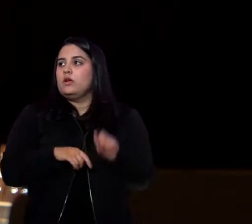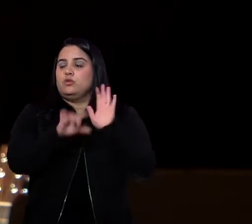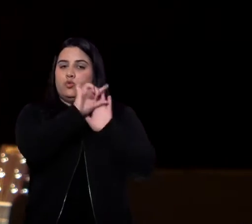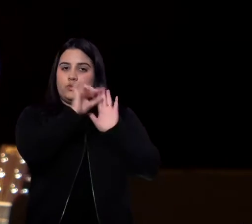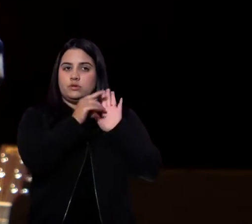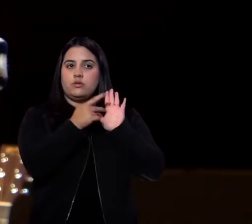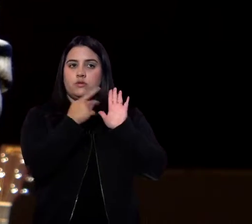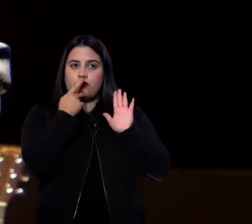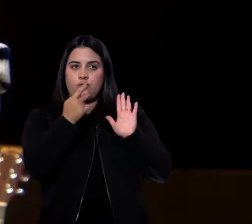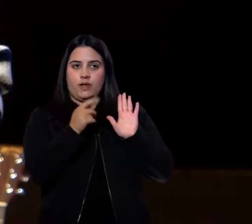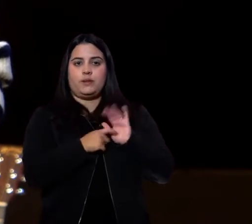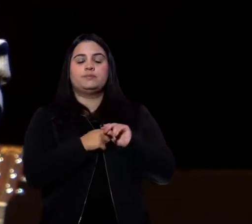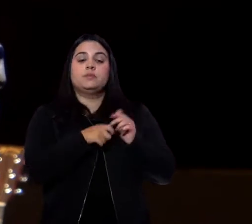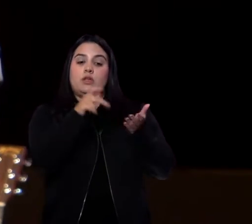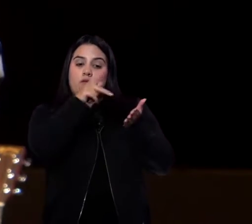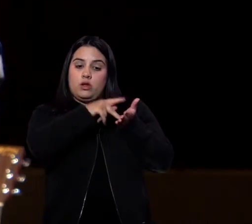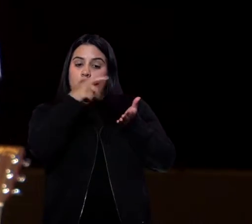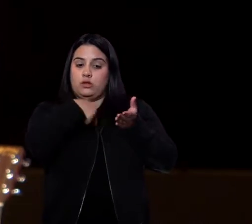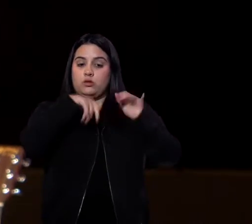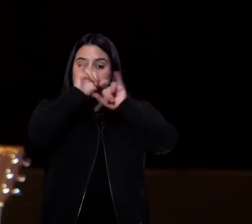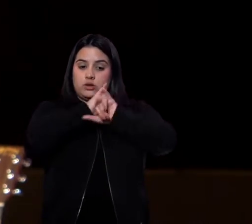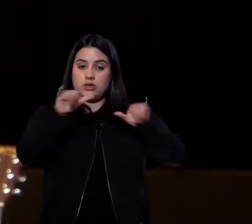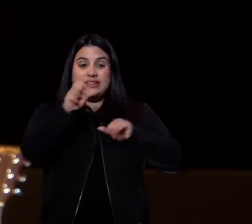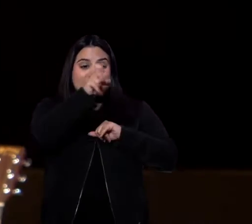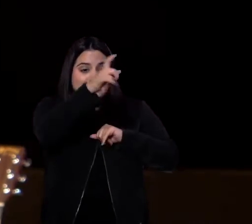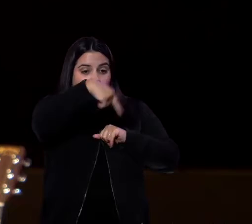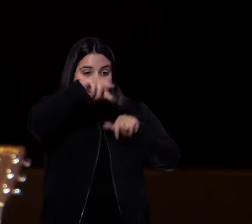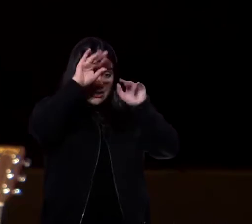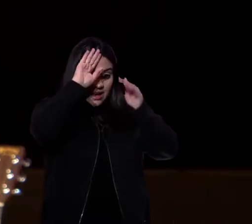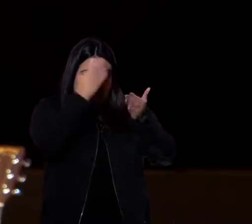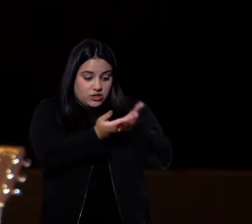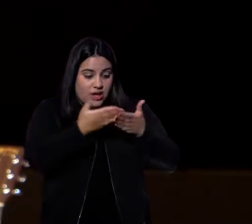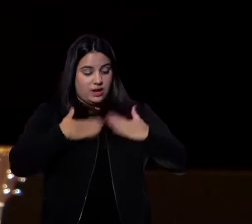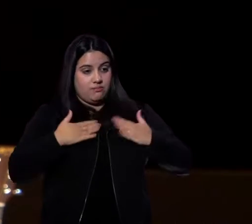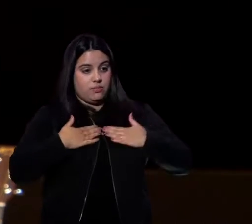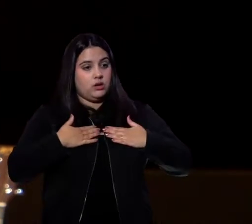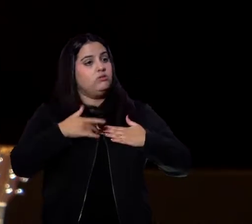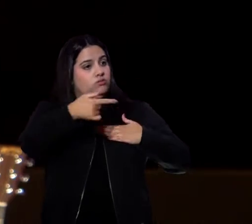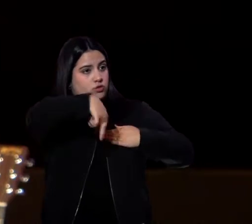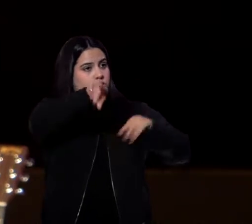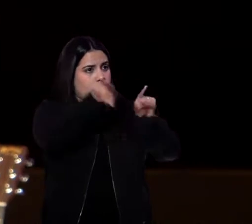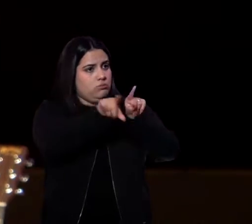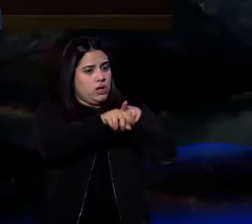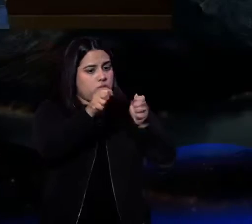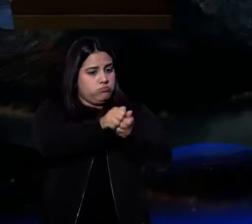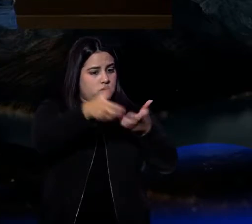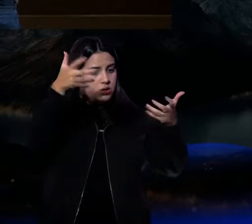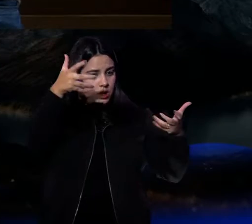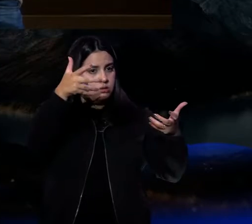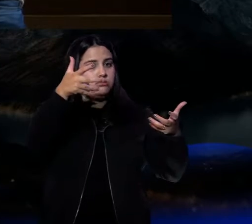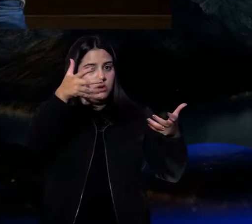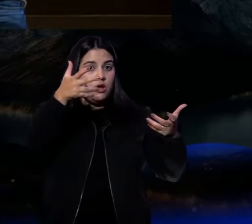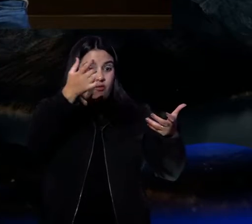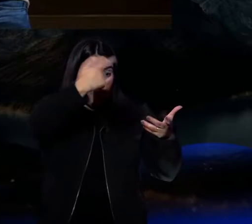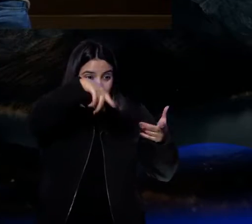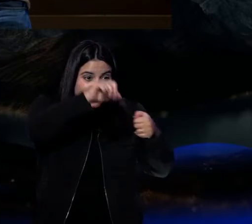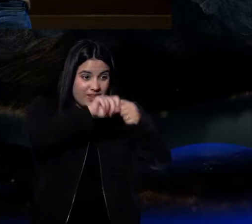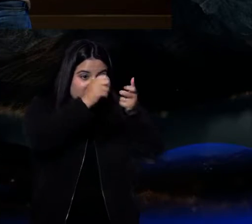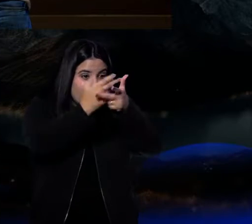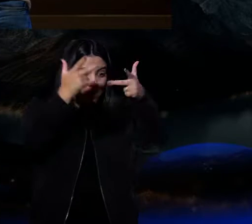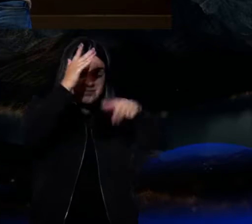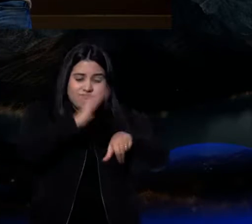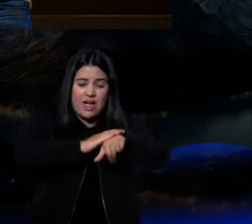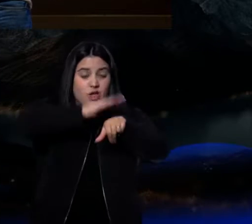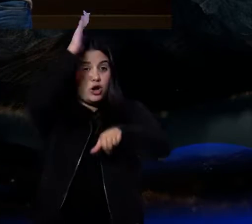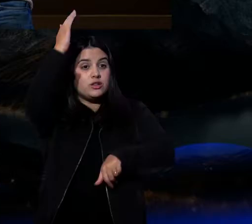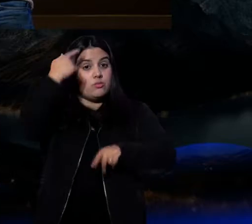verdade, lhes digo que aquele que crê em mim fará também as obras que faço. Fará coisas ainda maiores do que essa, porque eu vou para o